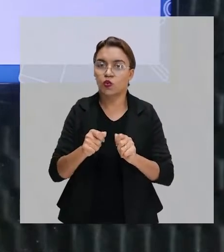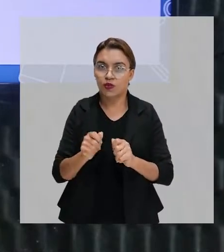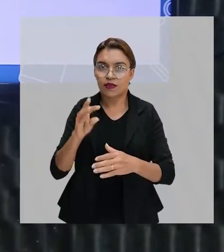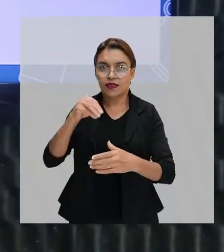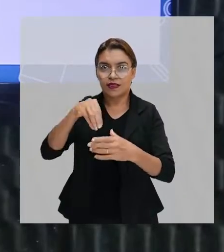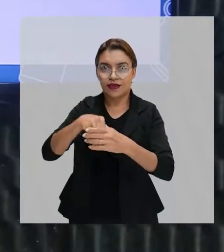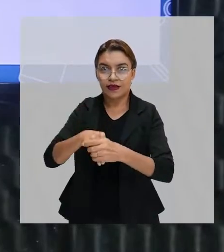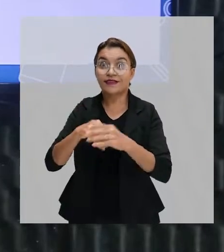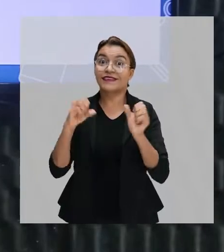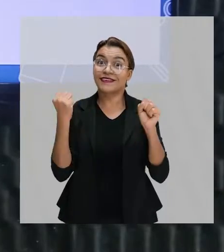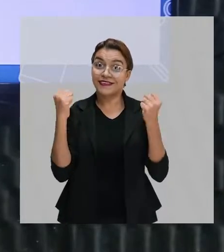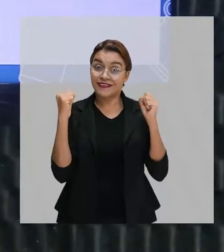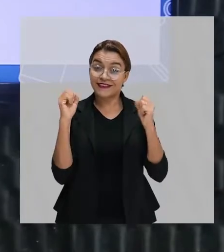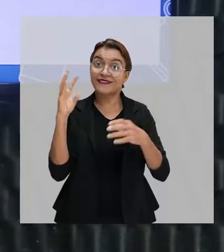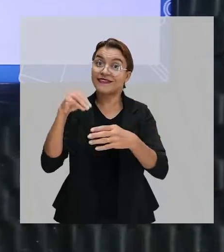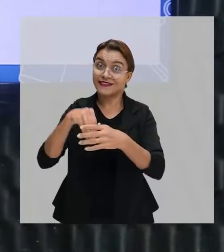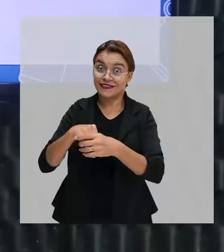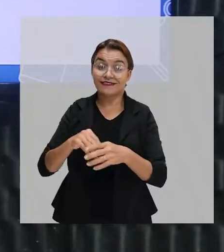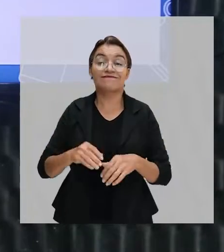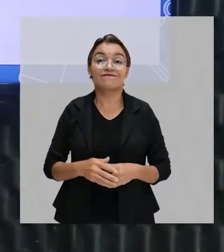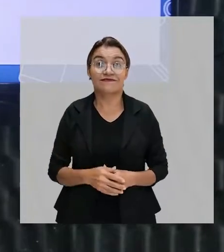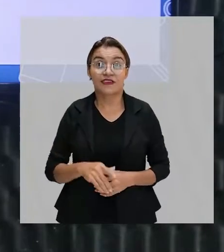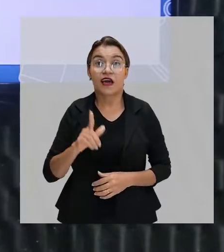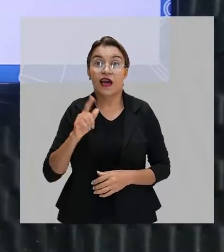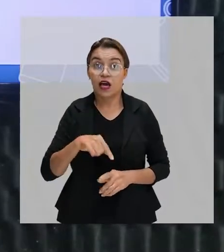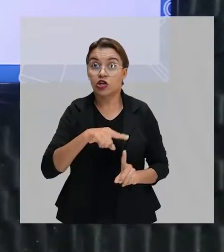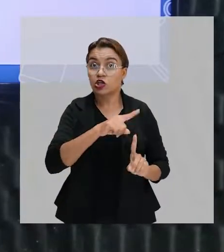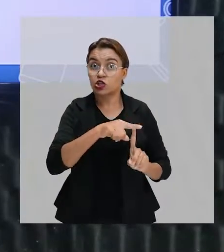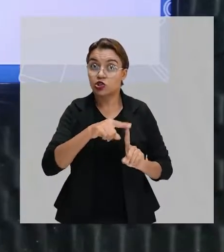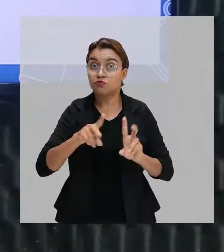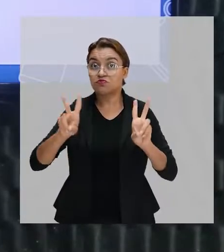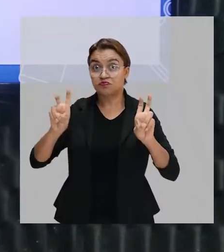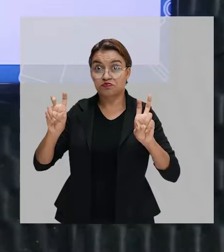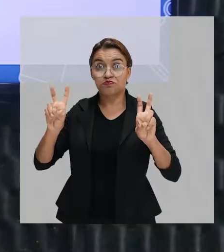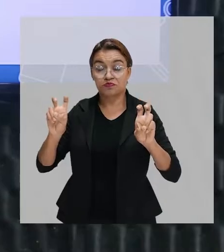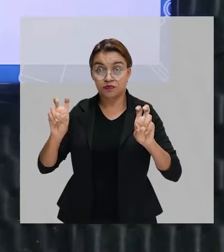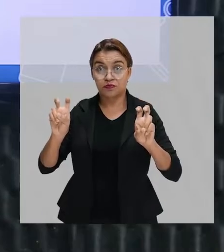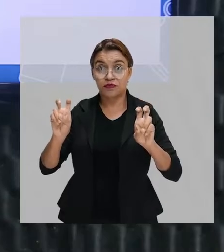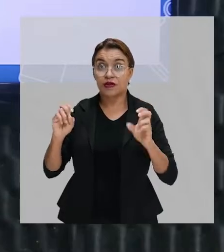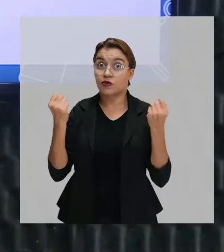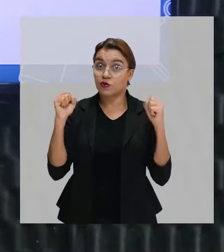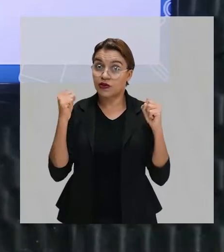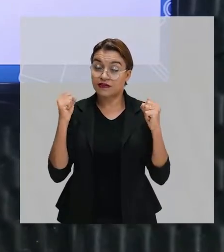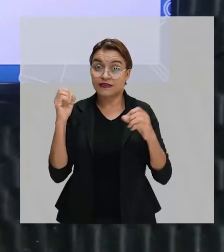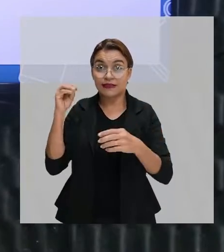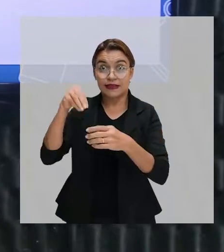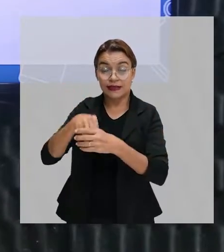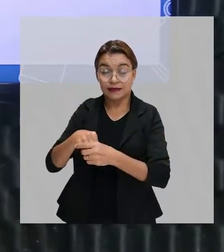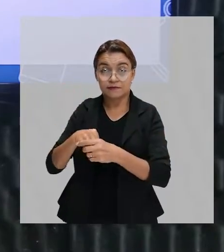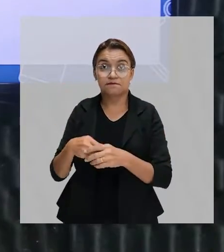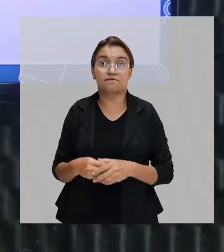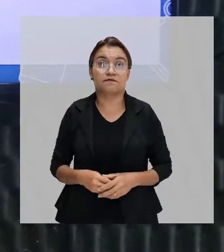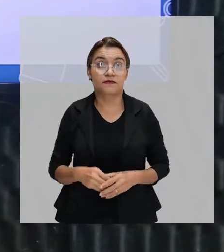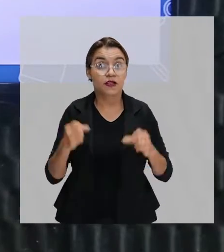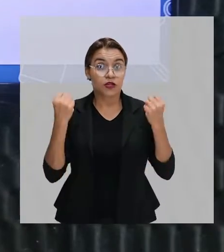Educação Física suas unidades temáticas da educação física educação física nós já Vimos